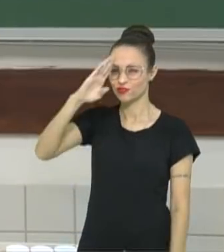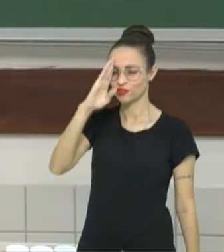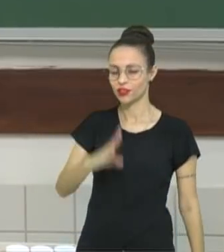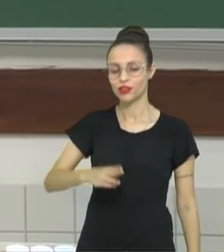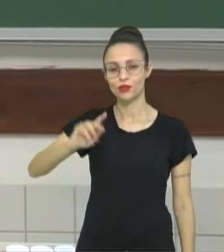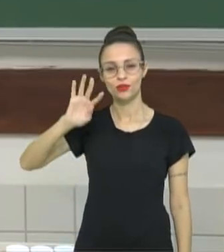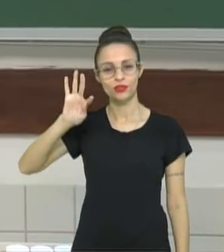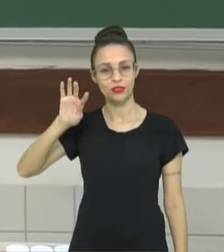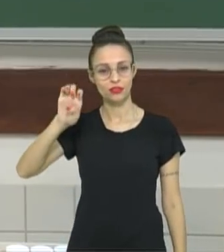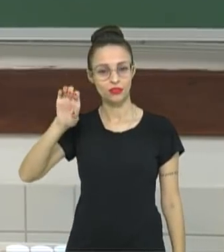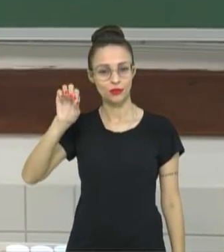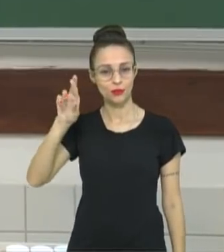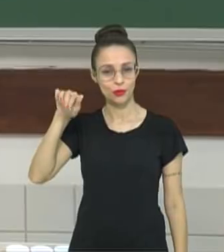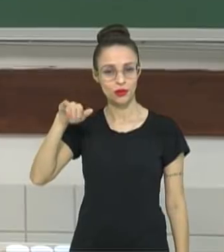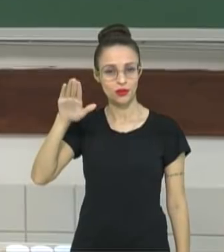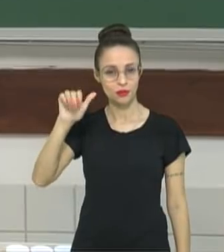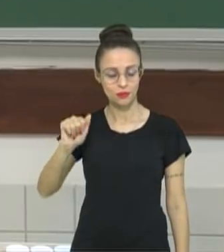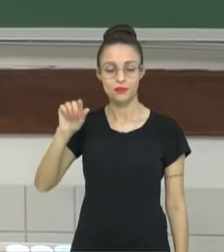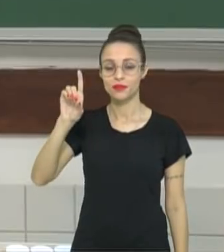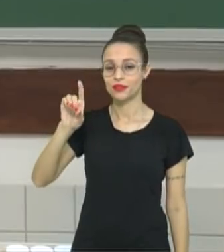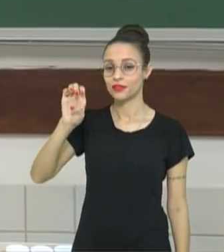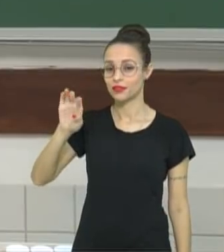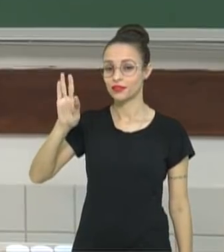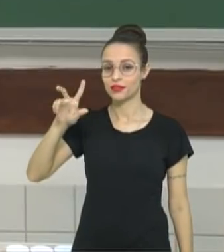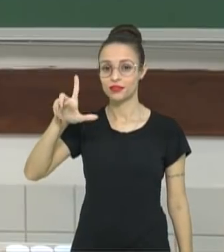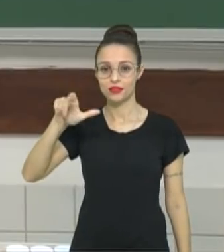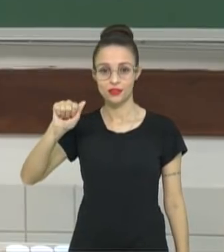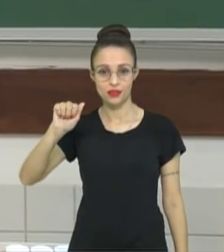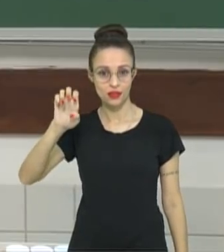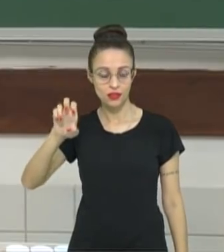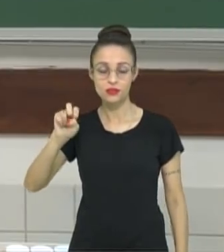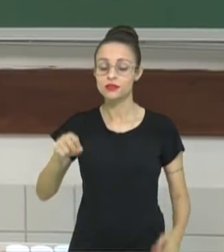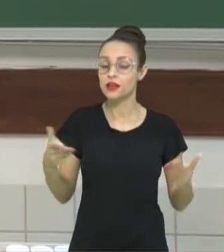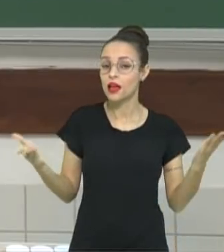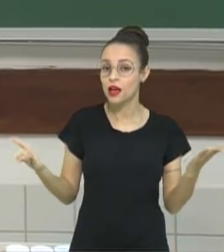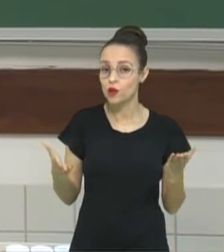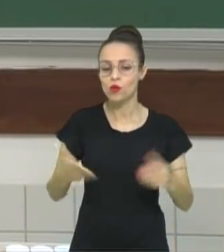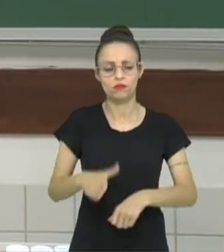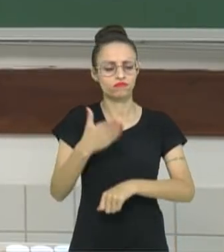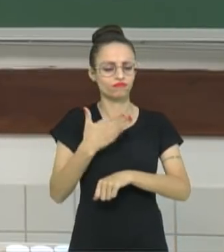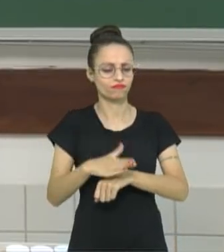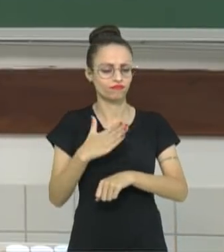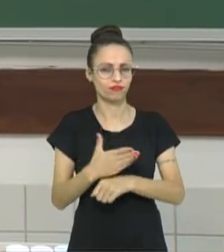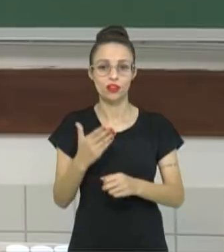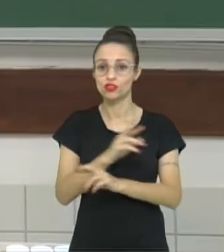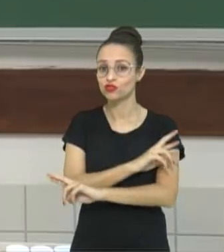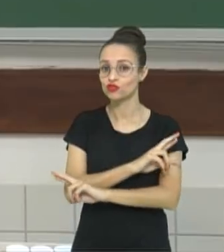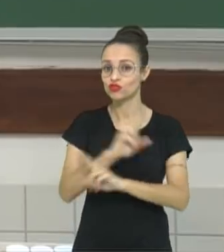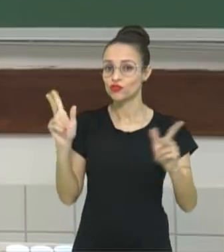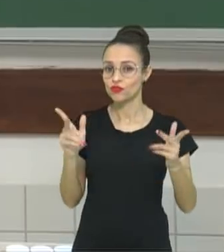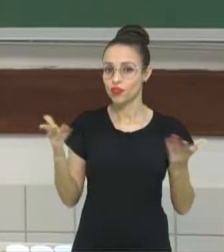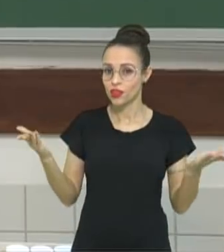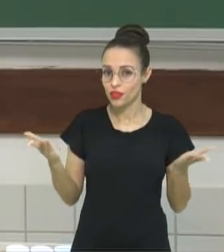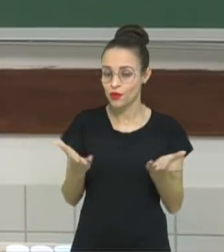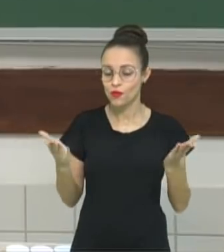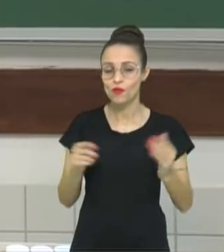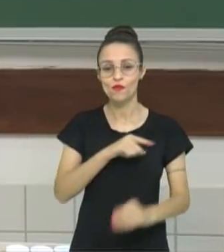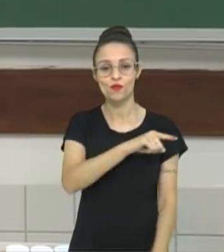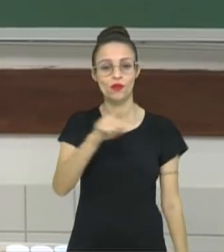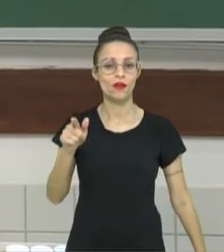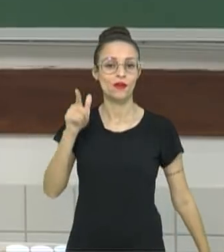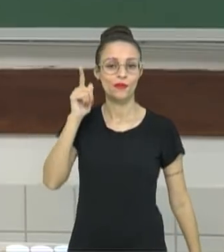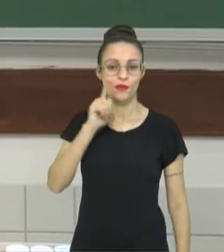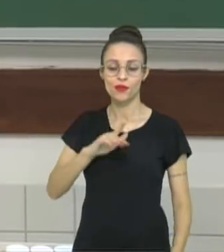Então, agora nós aqui vamos fazer também uma aula prática, uma aula diferente, para que você consiga fazer